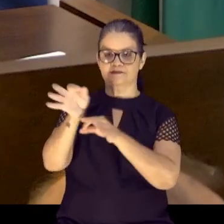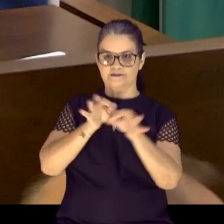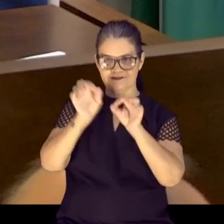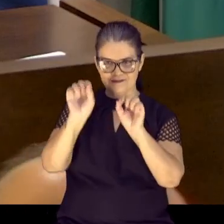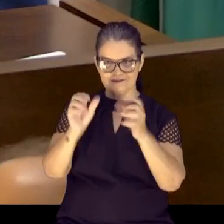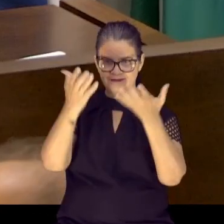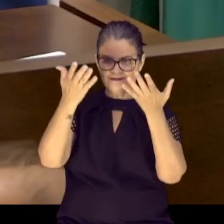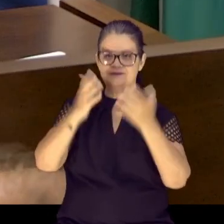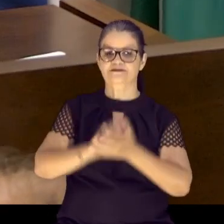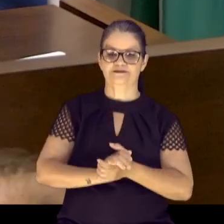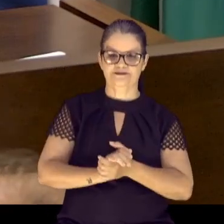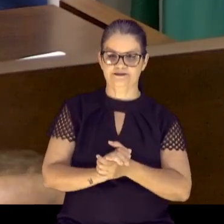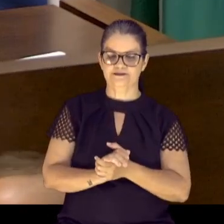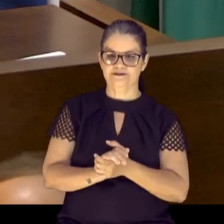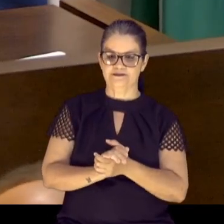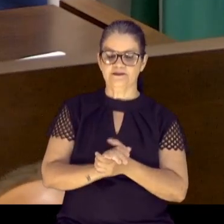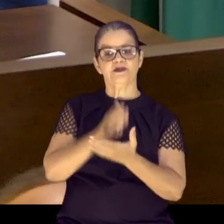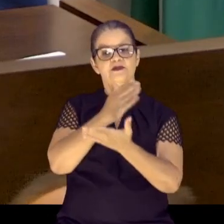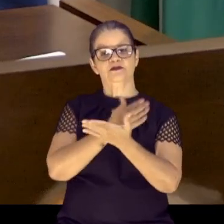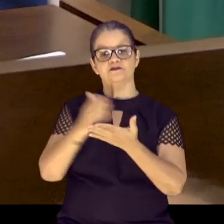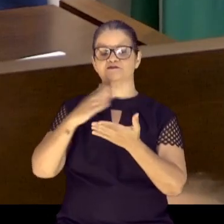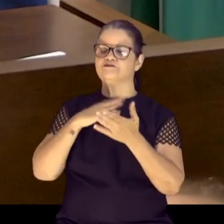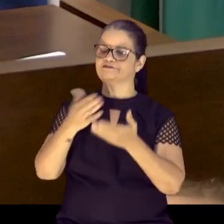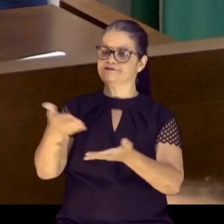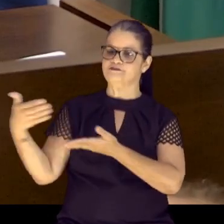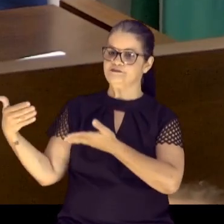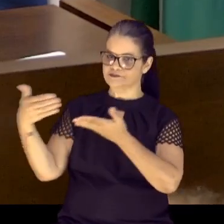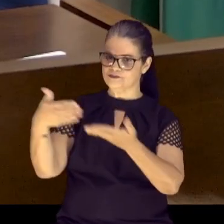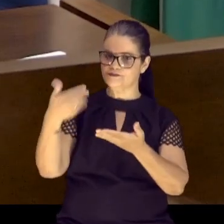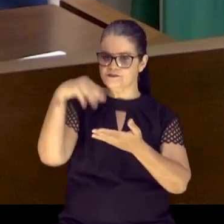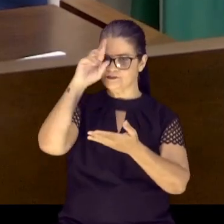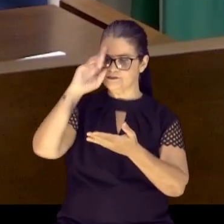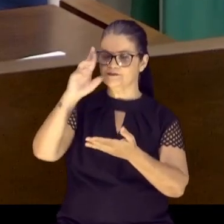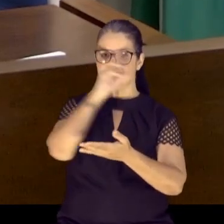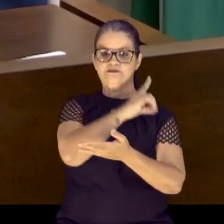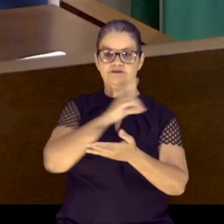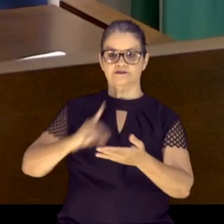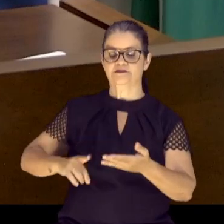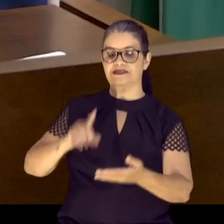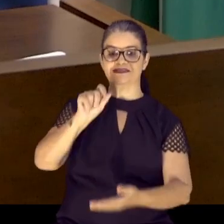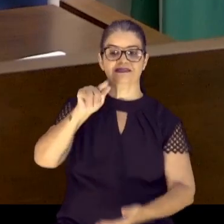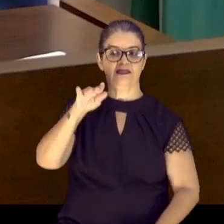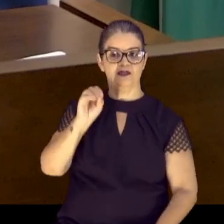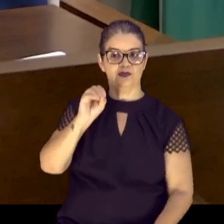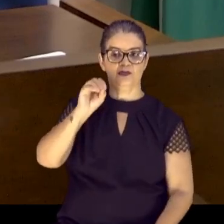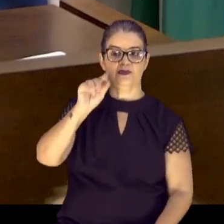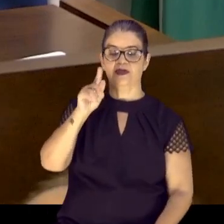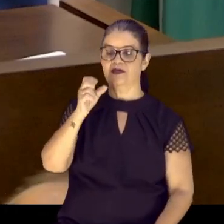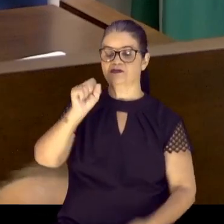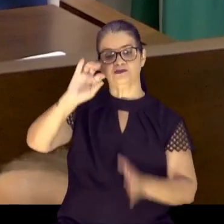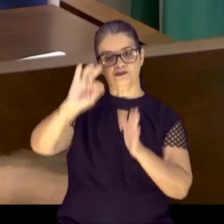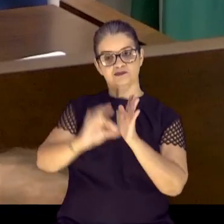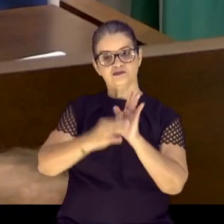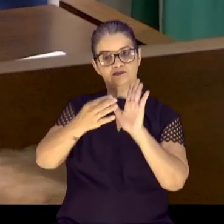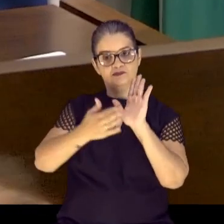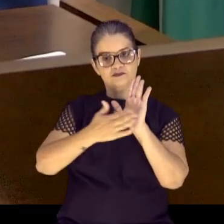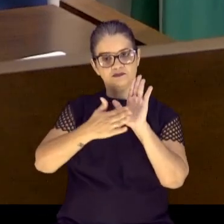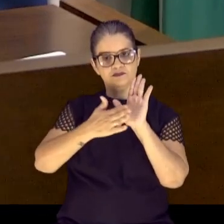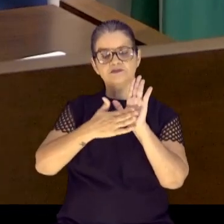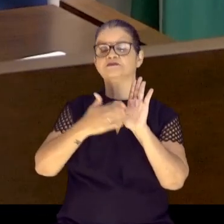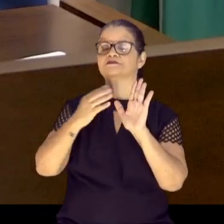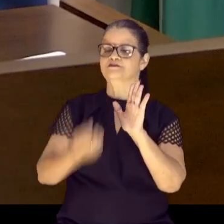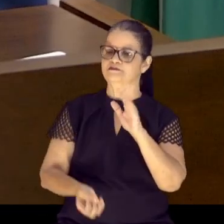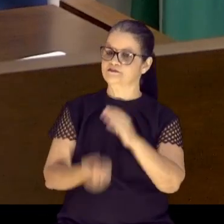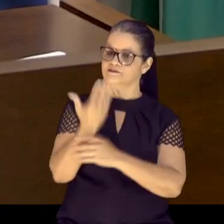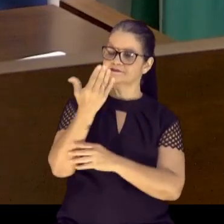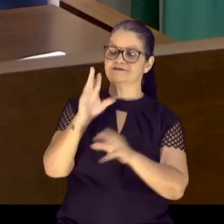evento. Iniciamos convidando o excelentíssimo senhor deputado Sileno Guedes, autor da proposição que deu